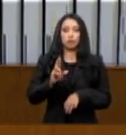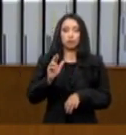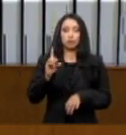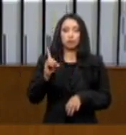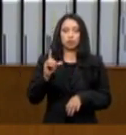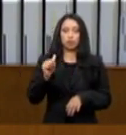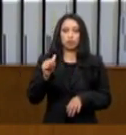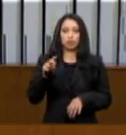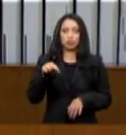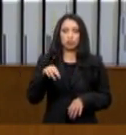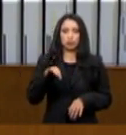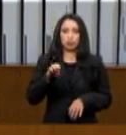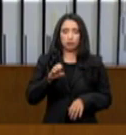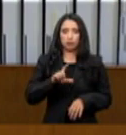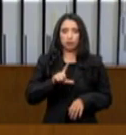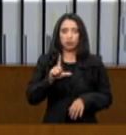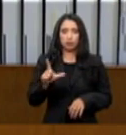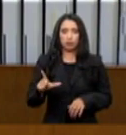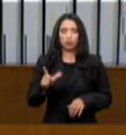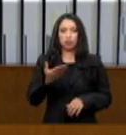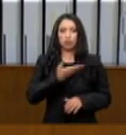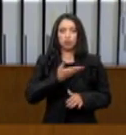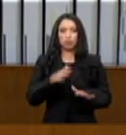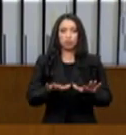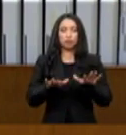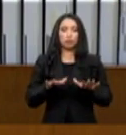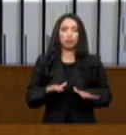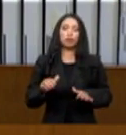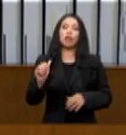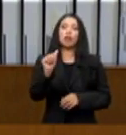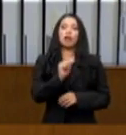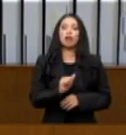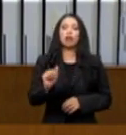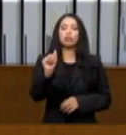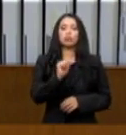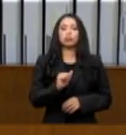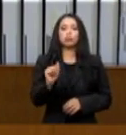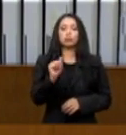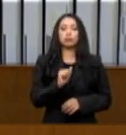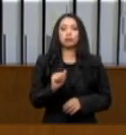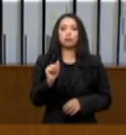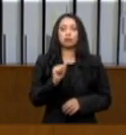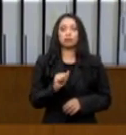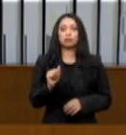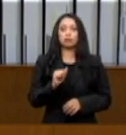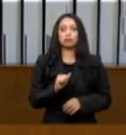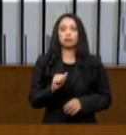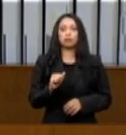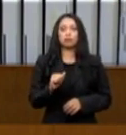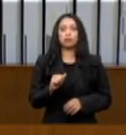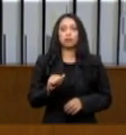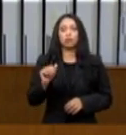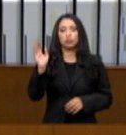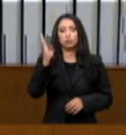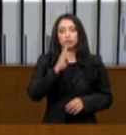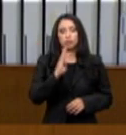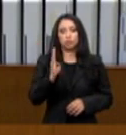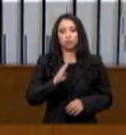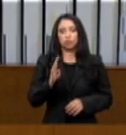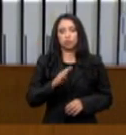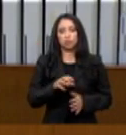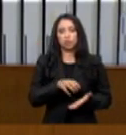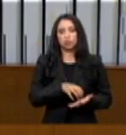do Estado. Pelos amici curiae Associação Nacional dos Transportadores